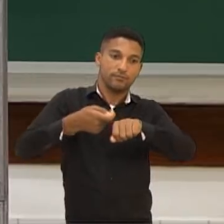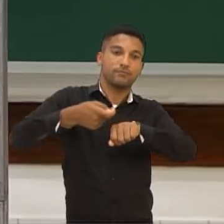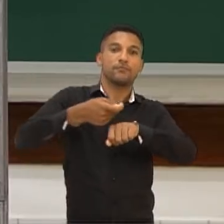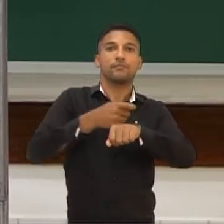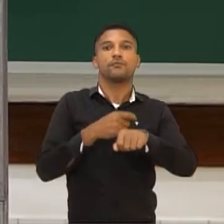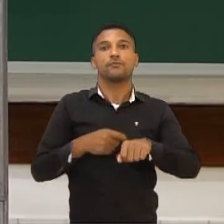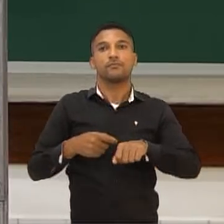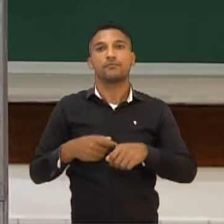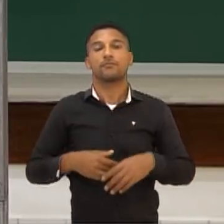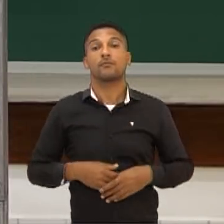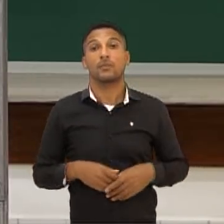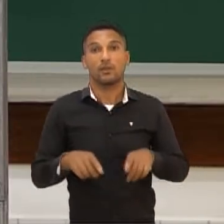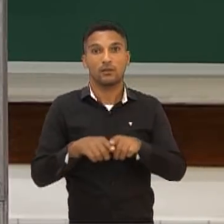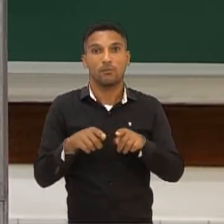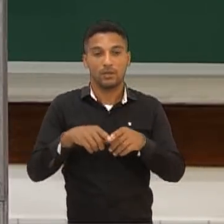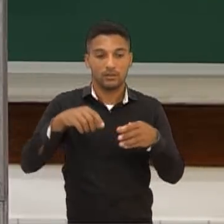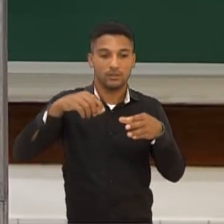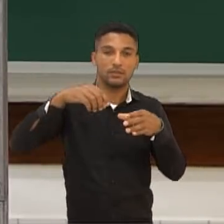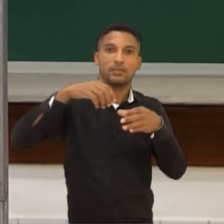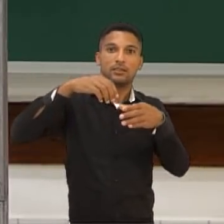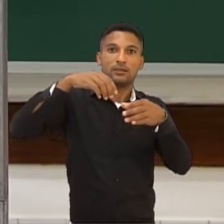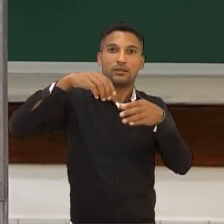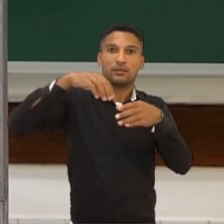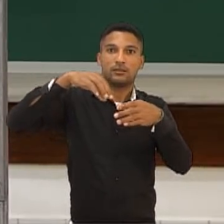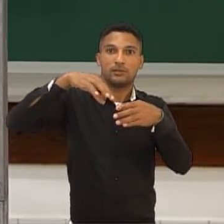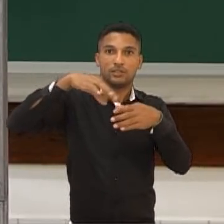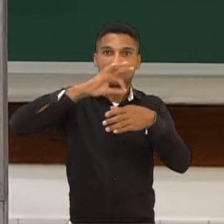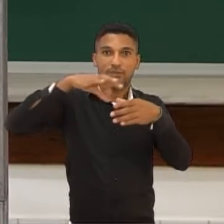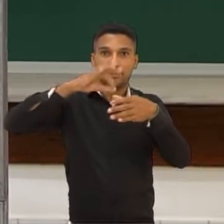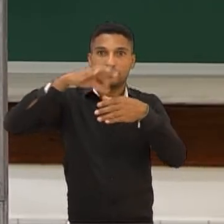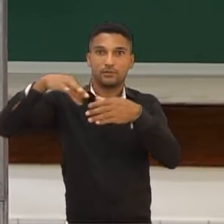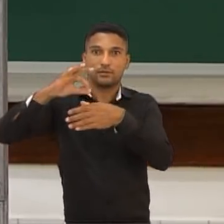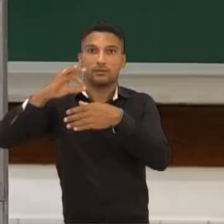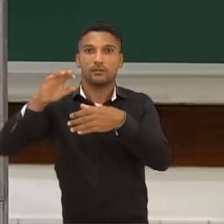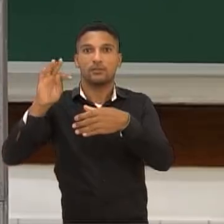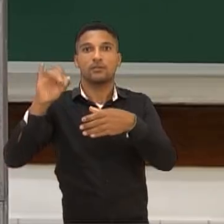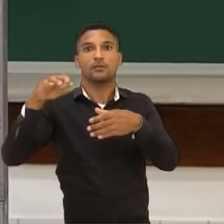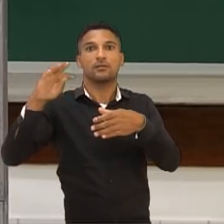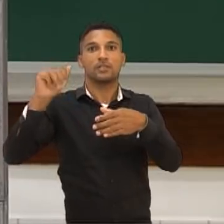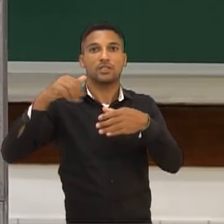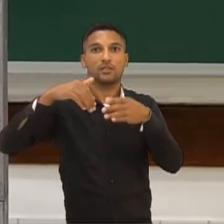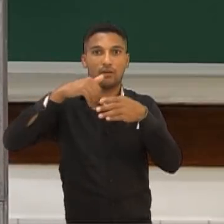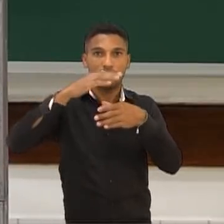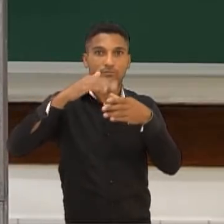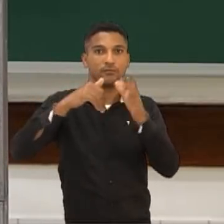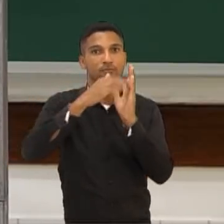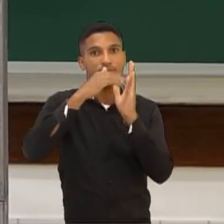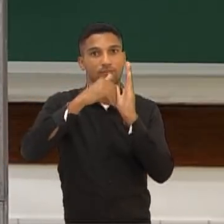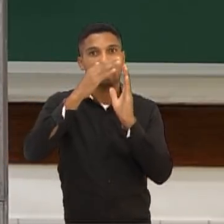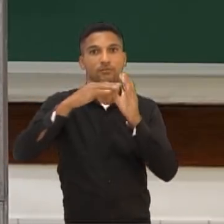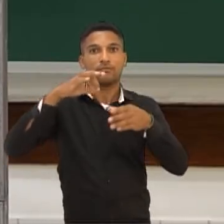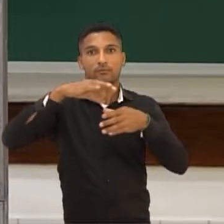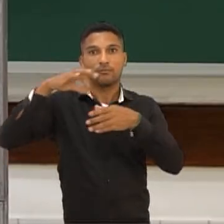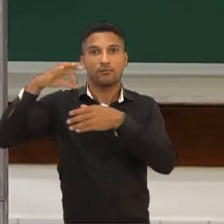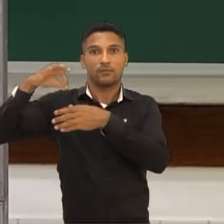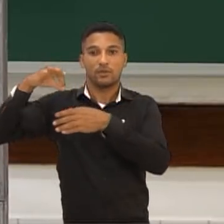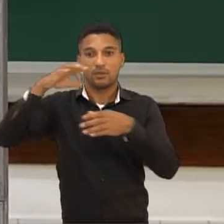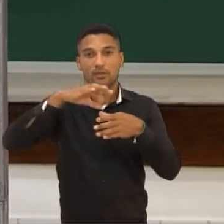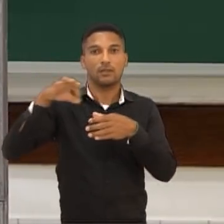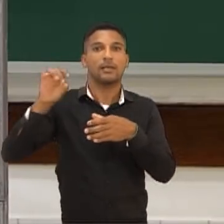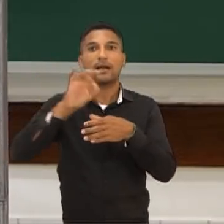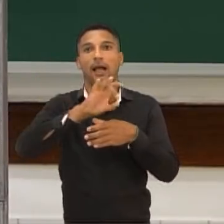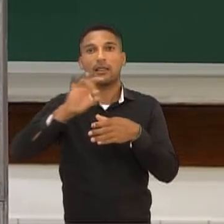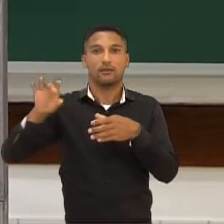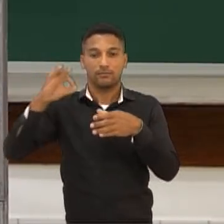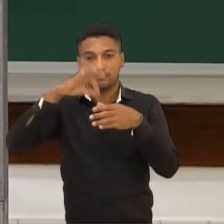da tinta, né? Os aglutinantes, os solventes, né? Então, muito legal, espero que vocês tenham aproveitado bastante. A prof quer falar